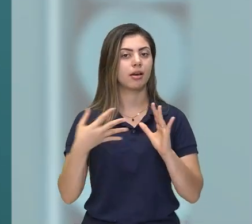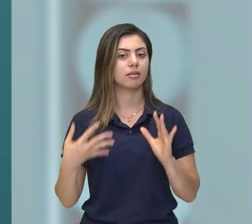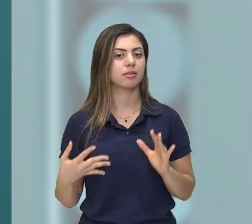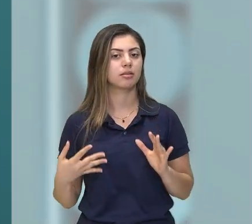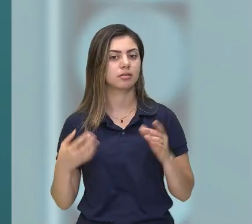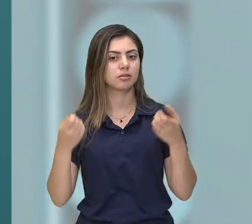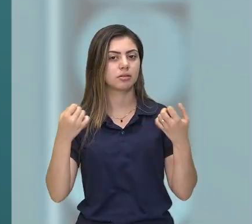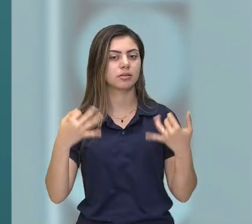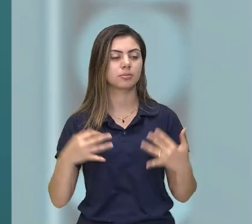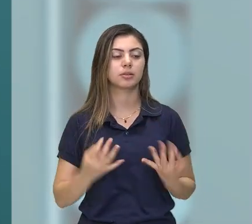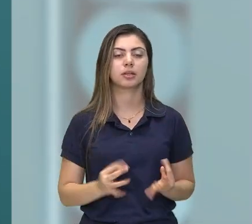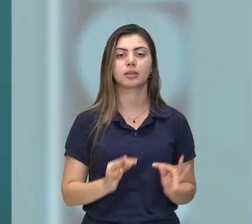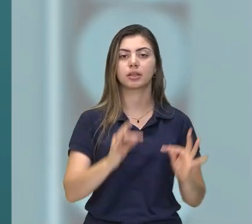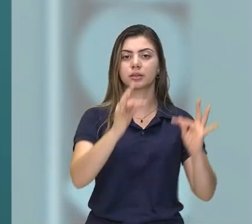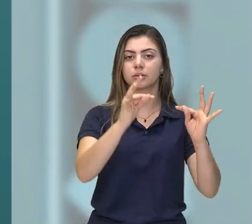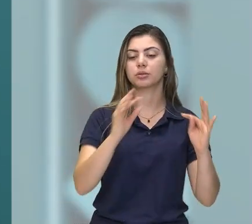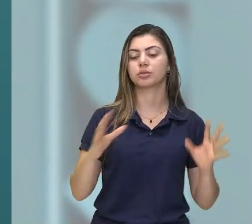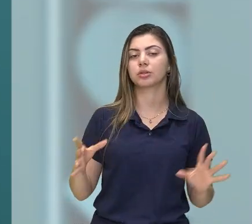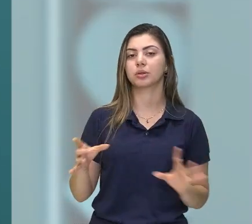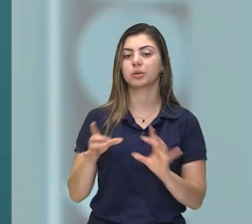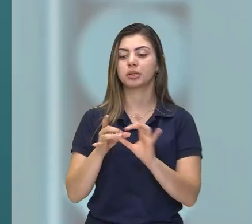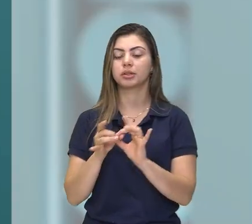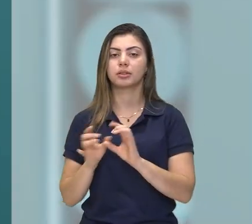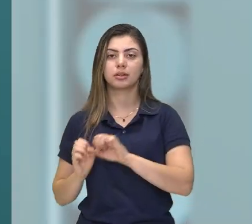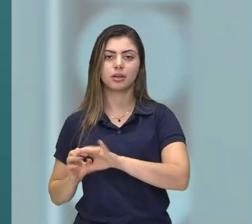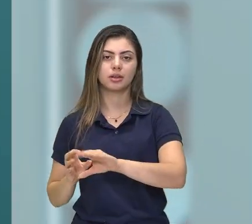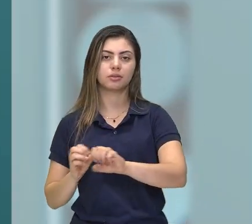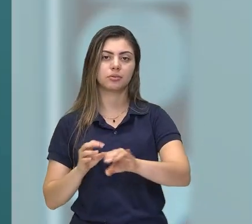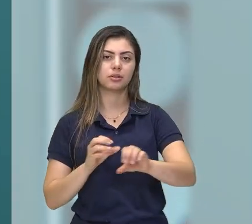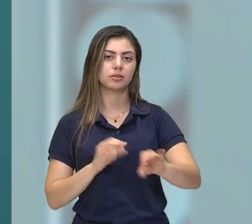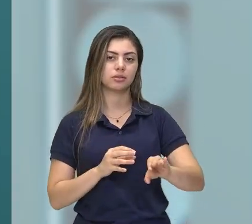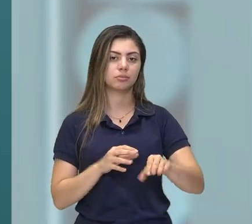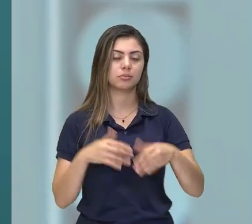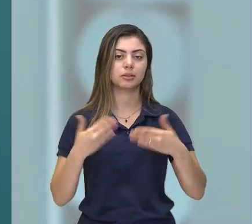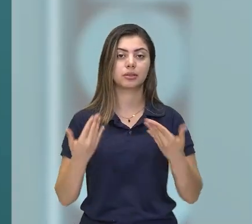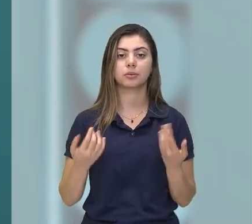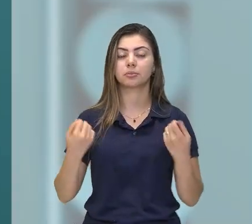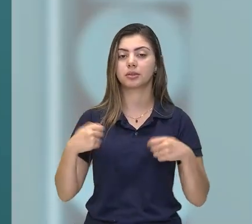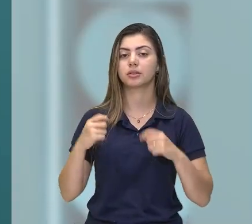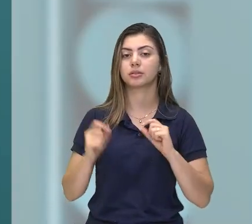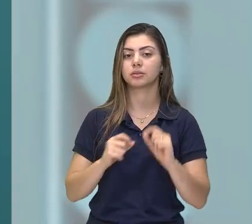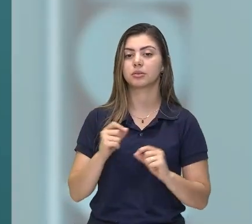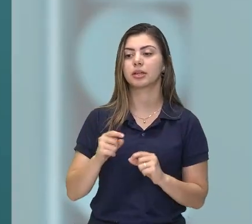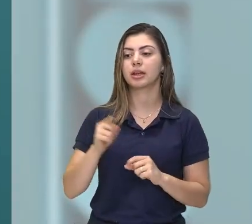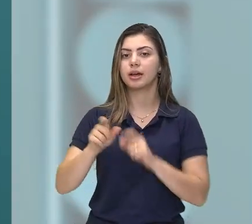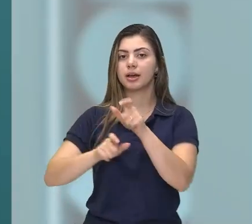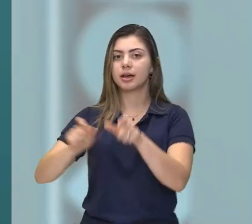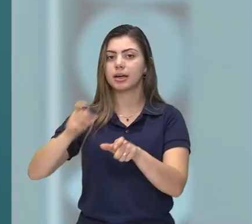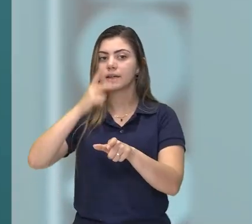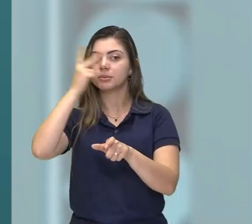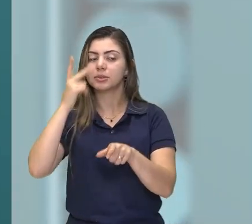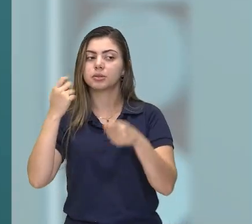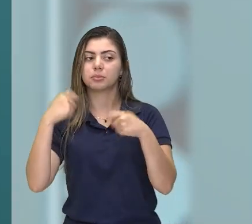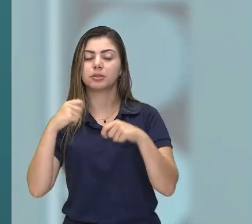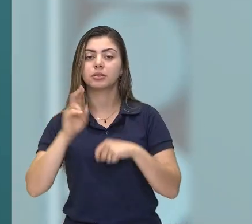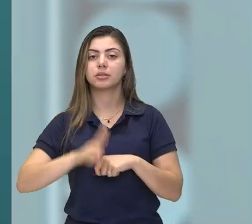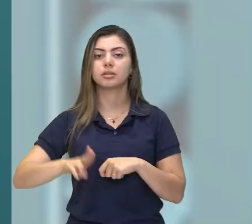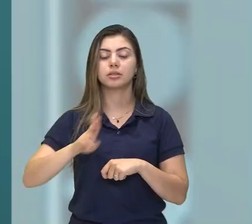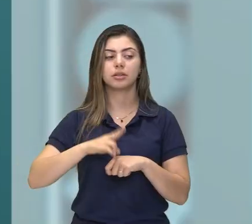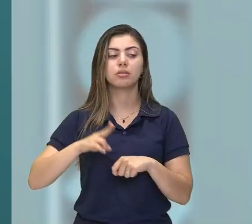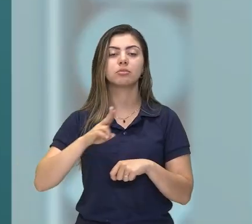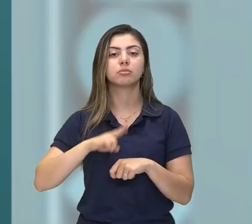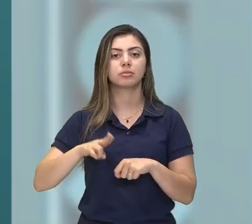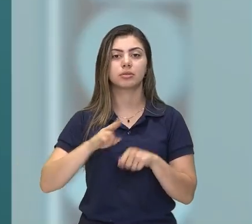partir da tecnologia é a educação, então, eu preciso ampliar esse acesso, eu preciso melhorar toda